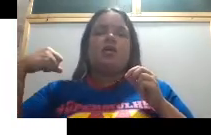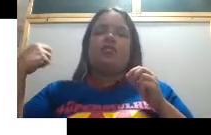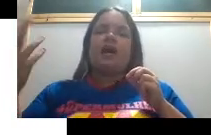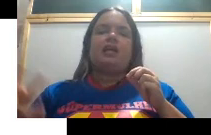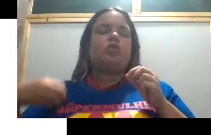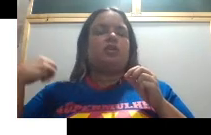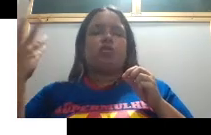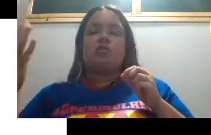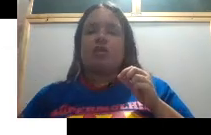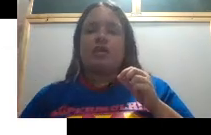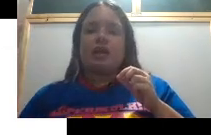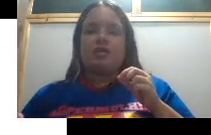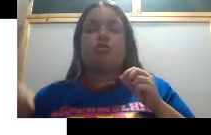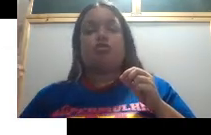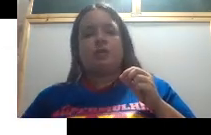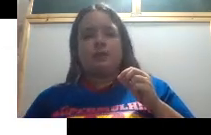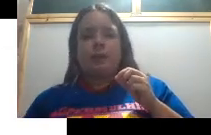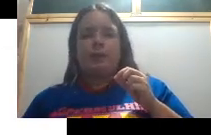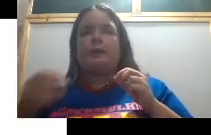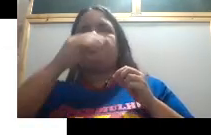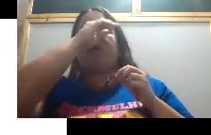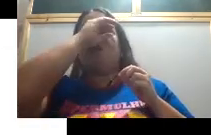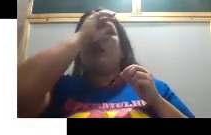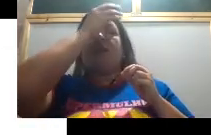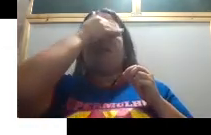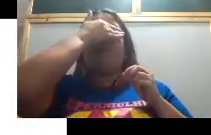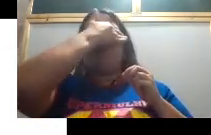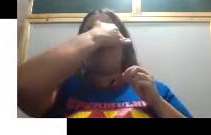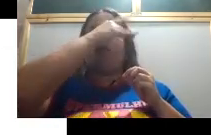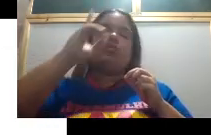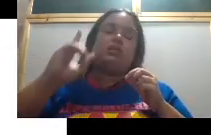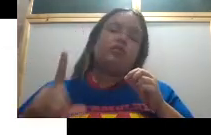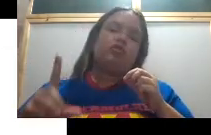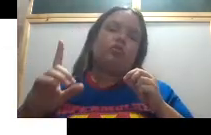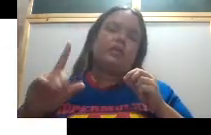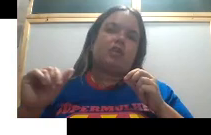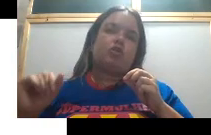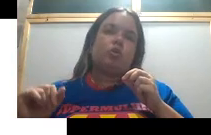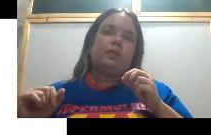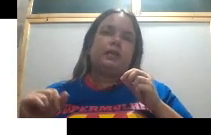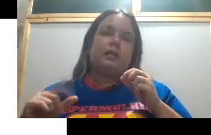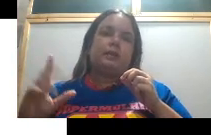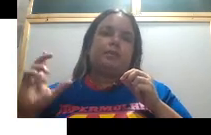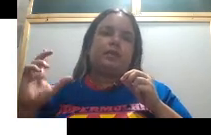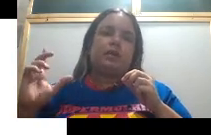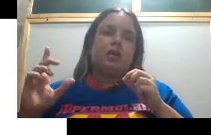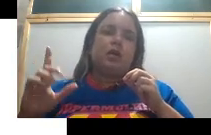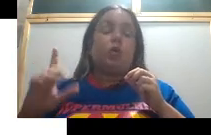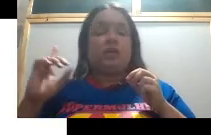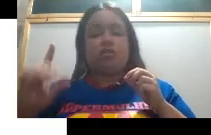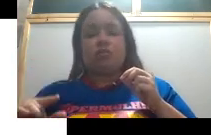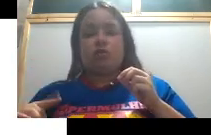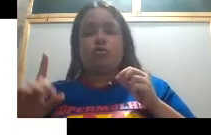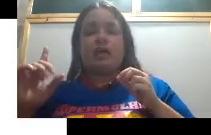brasileiro fala sobre as nossas riquezas também e depois quando a gente foi estudar sobre